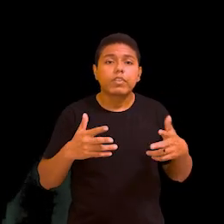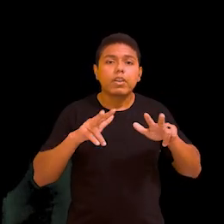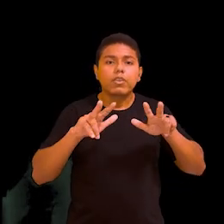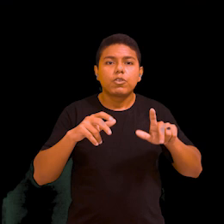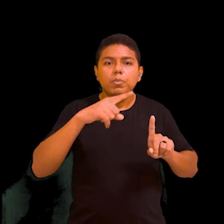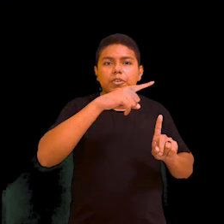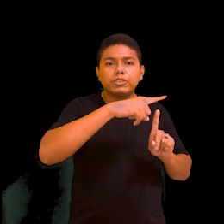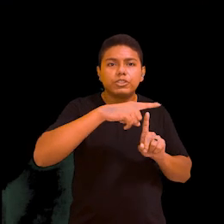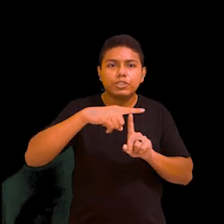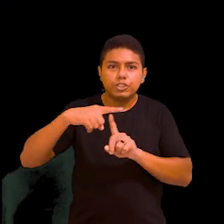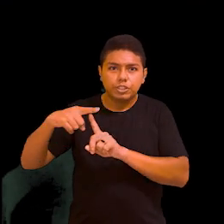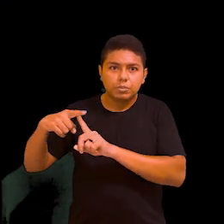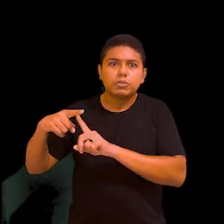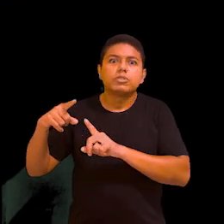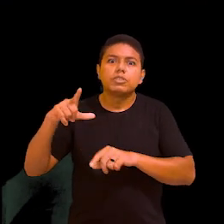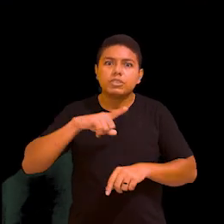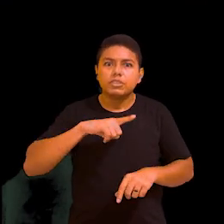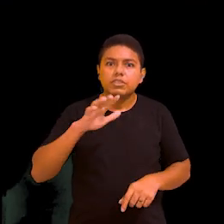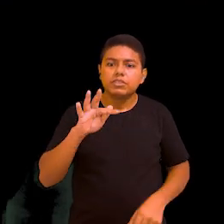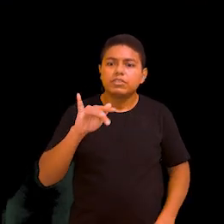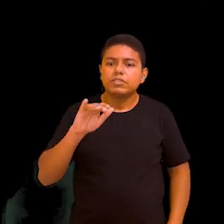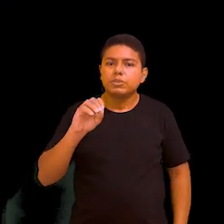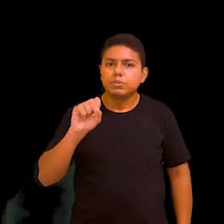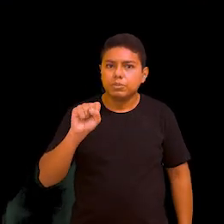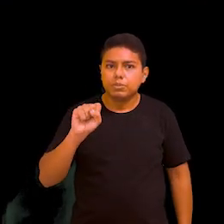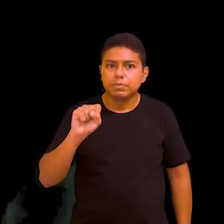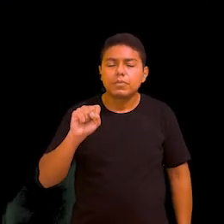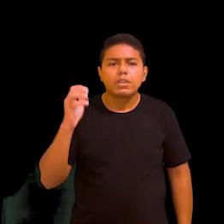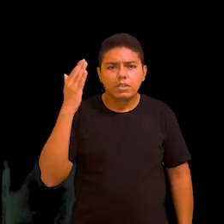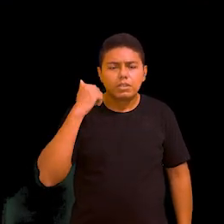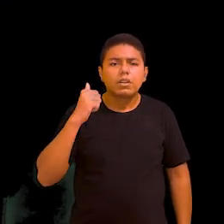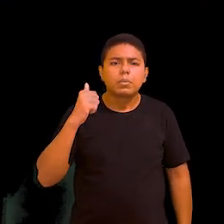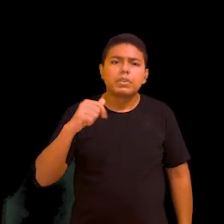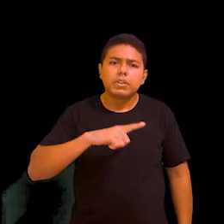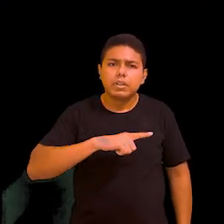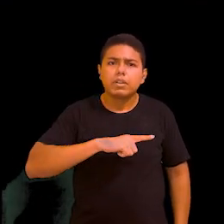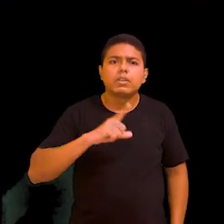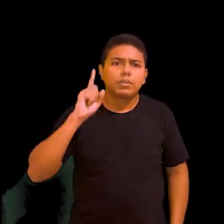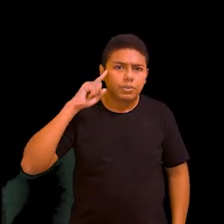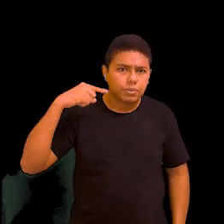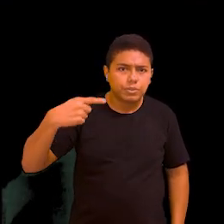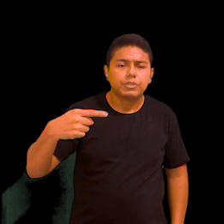importante também explicar em relação aos tipos de fios. Então, sabe-se que